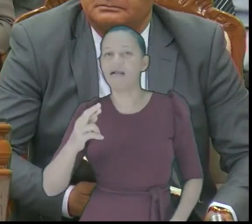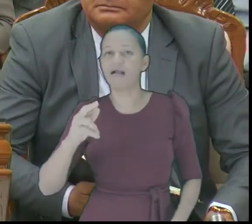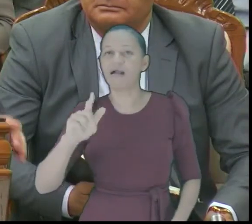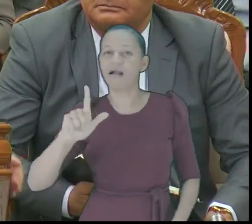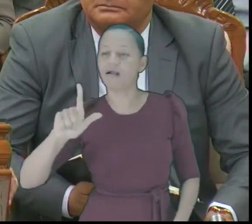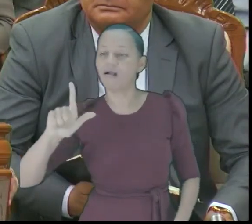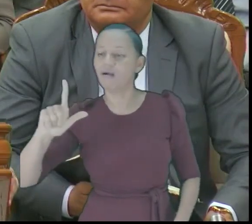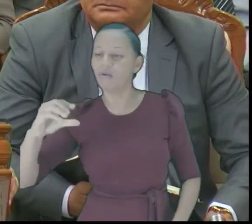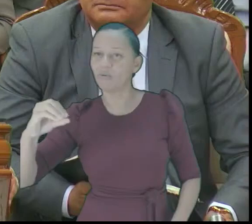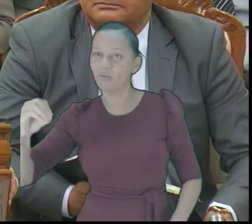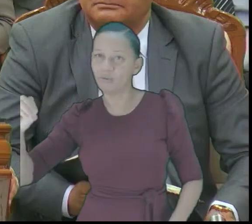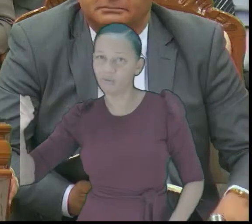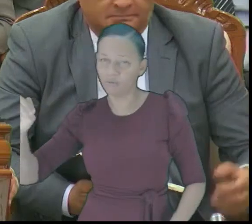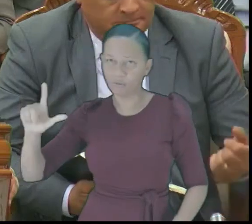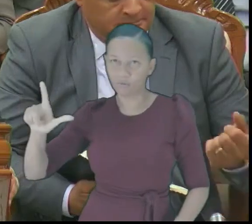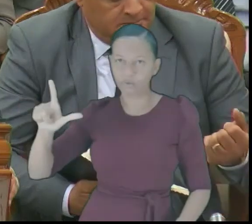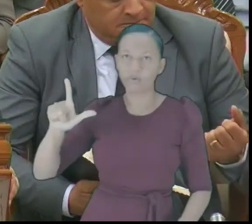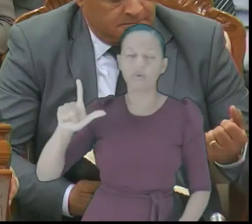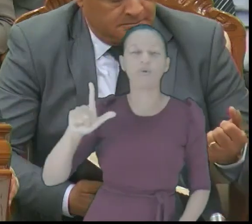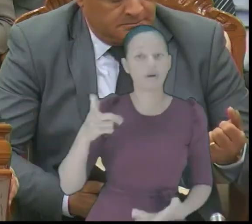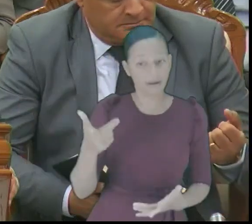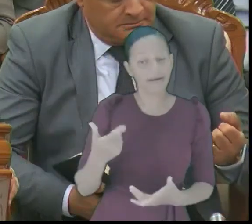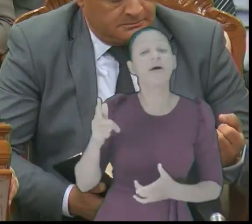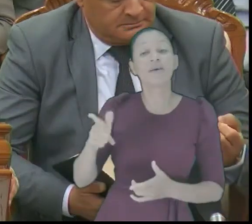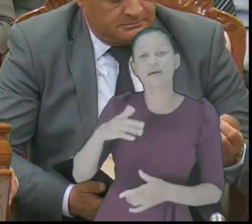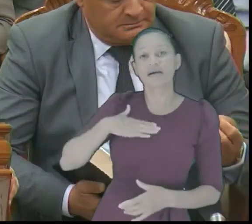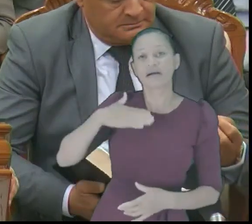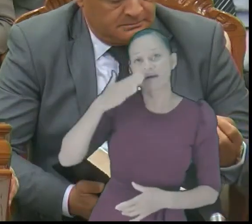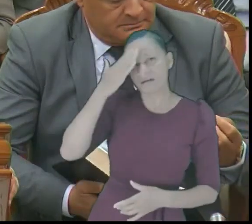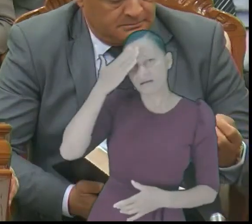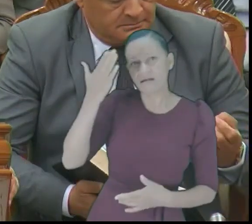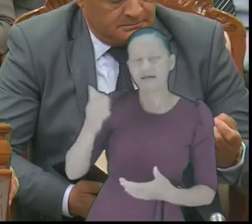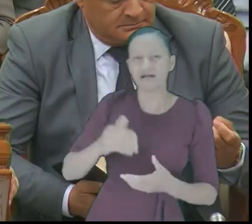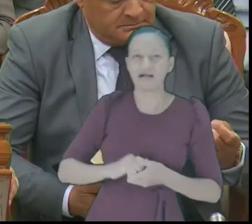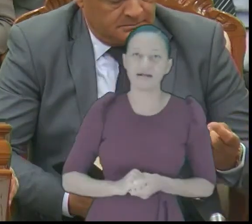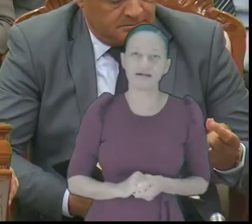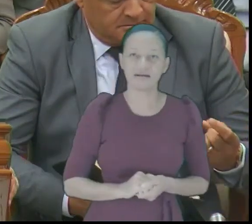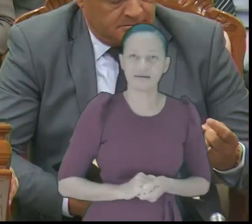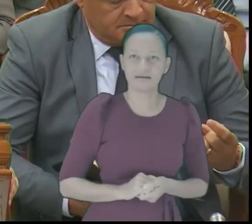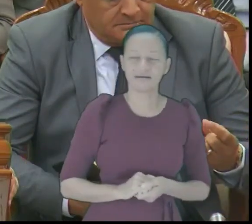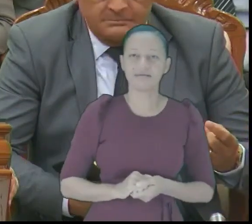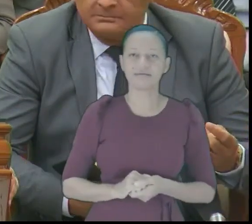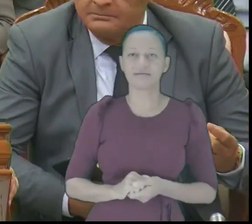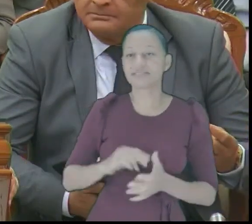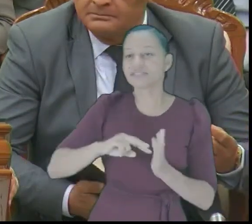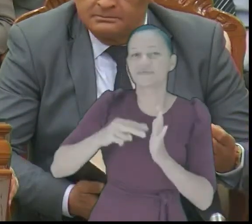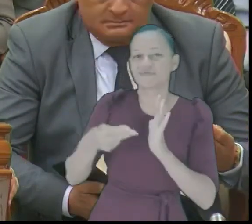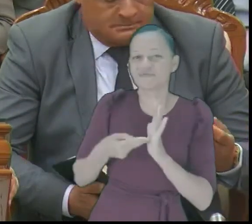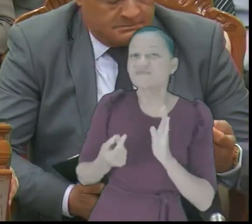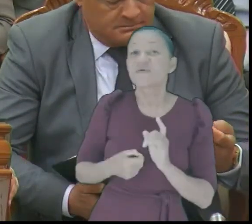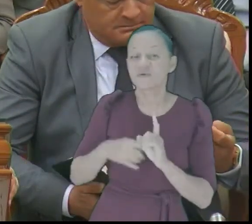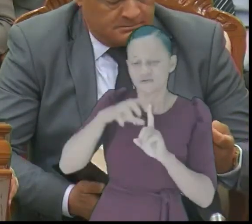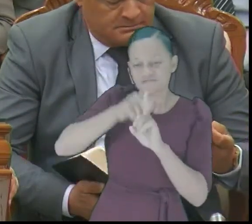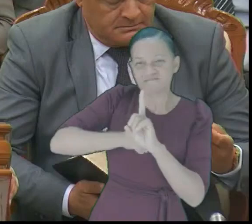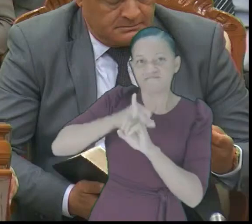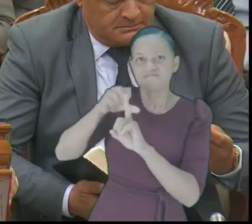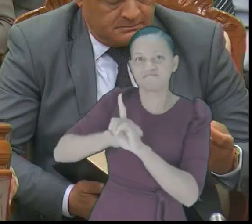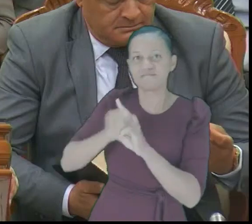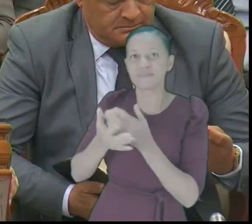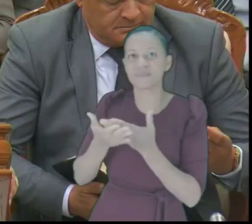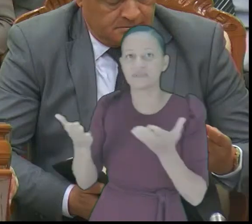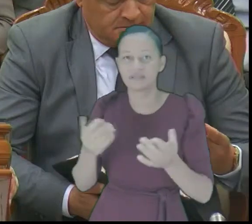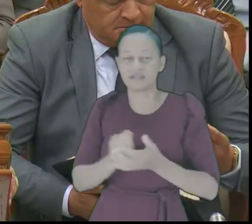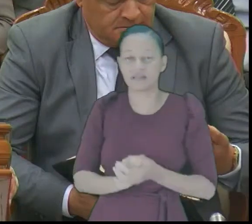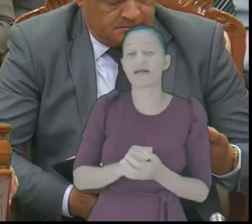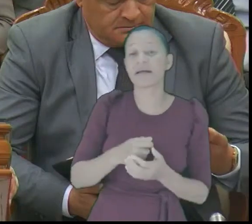palavra de origem árabe, que quer dizer demônio. Por isso que os muçulmanos não bebem, porque eles dizem